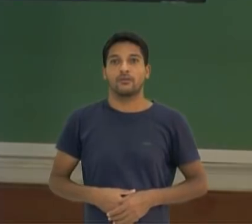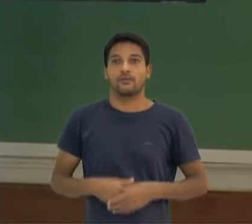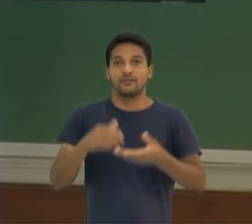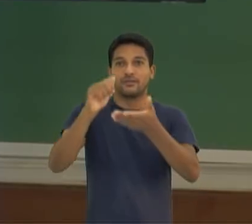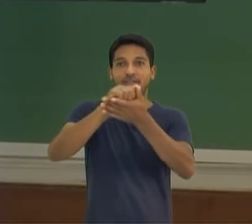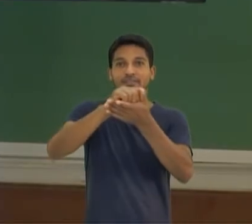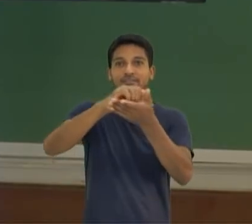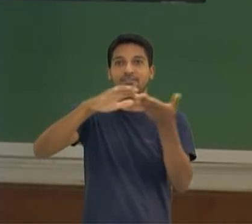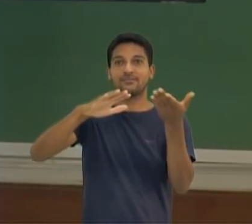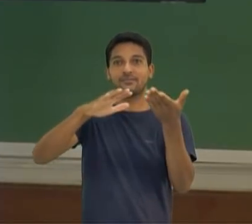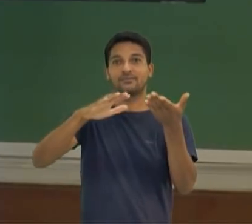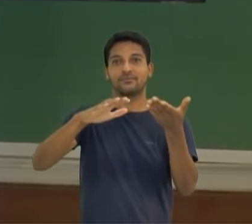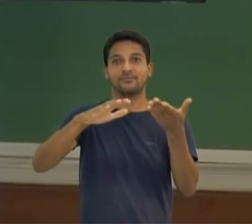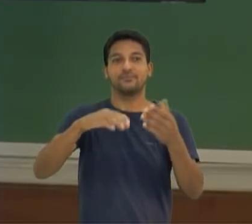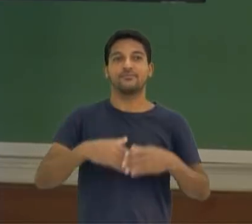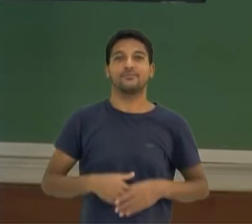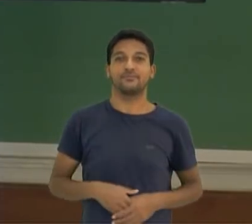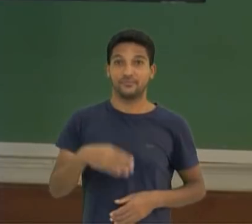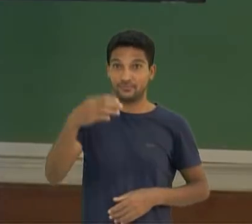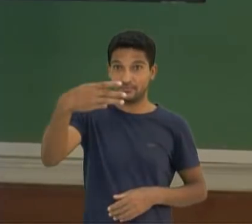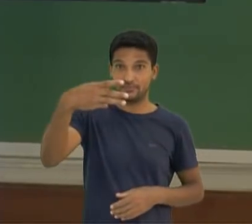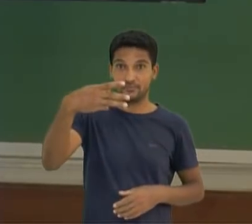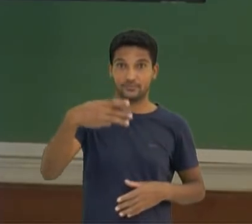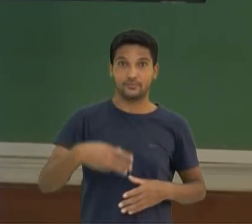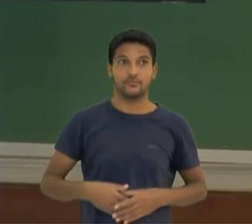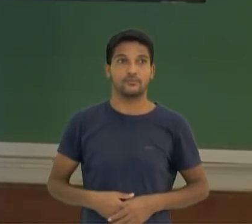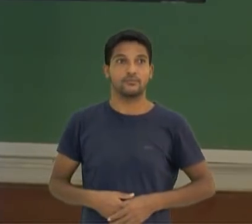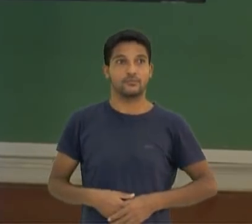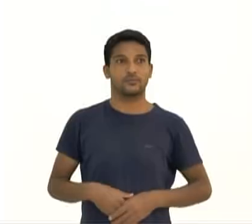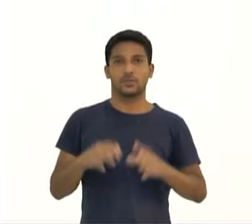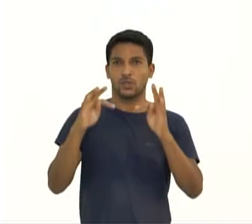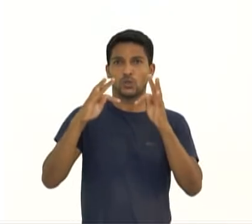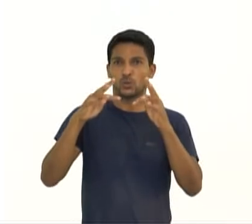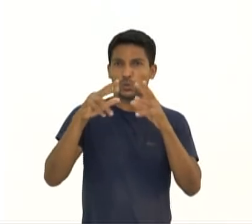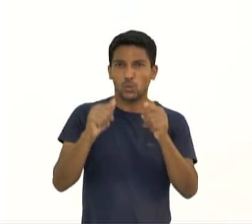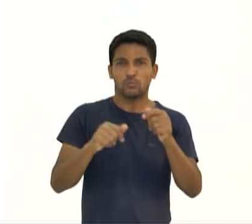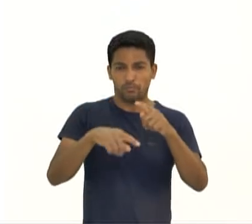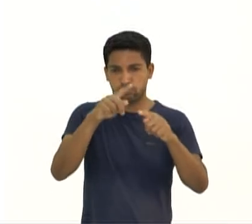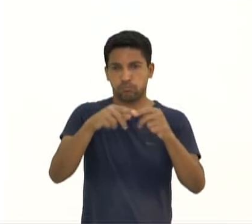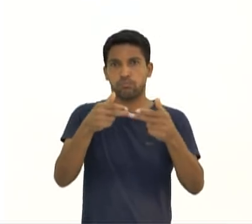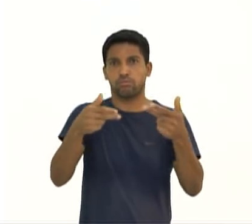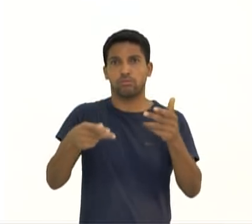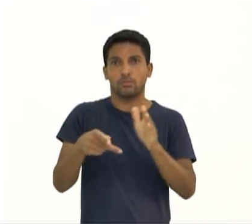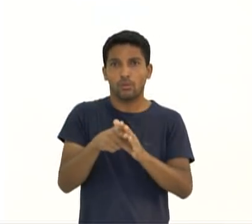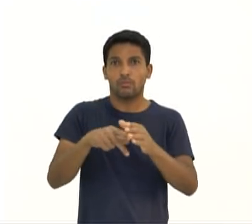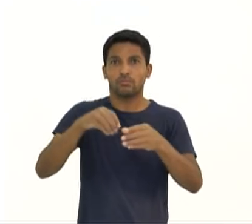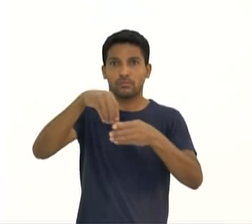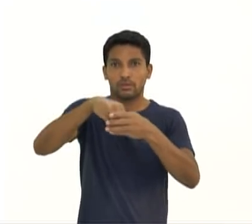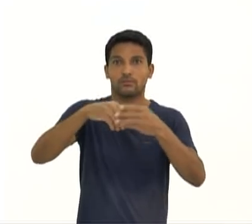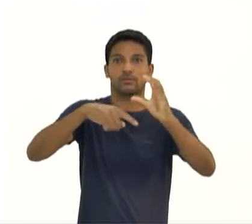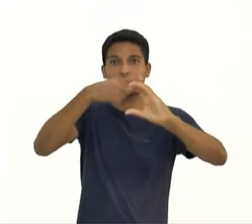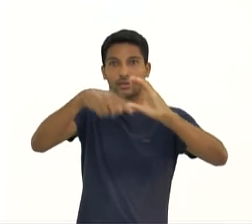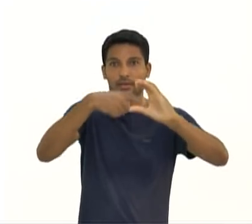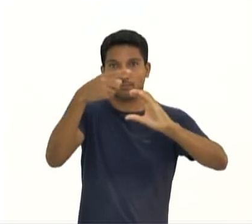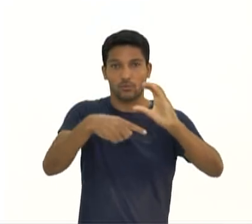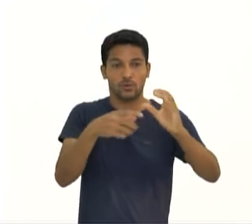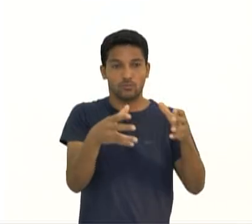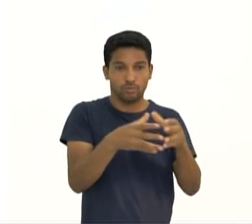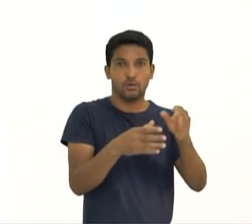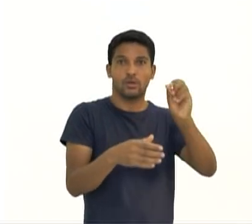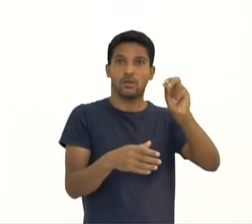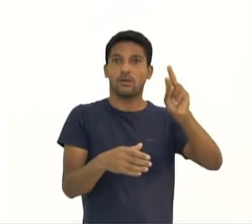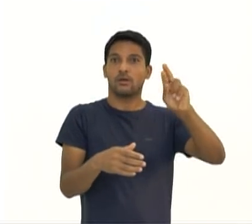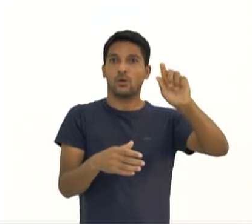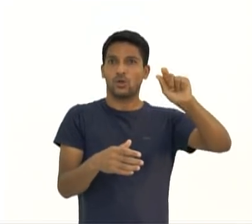Bora que bora, bora! Atividade 3. Toda substância formada por carbono é uma substância orgânica. Pode